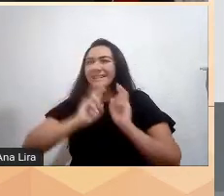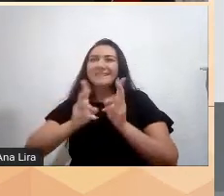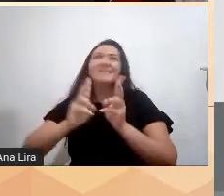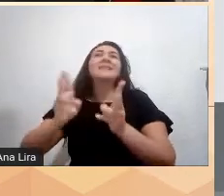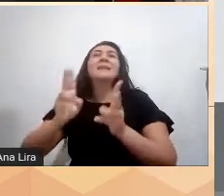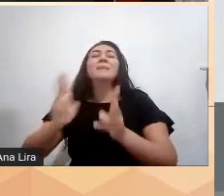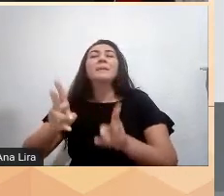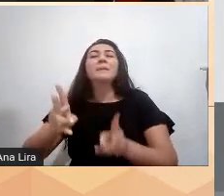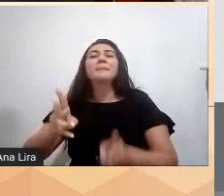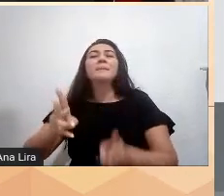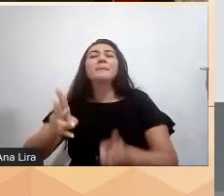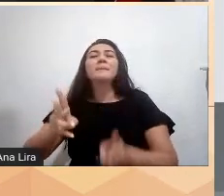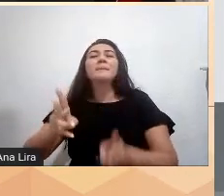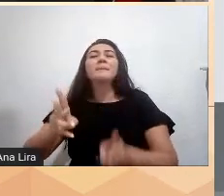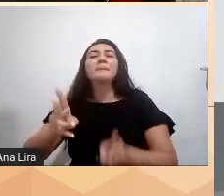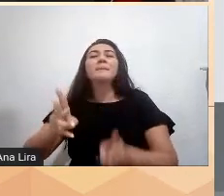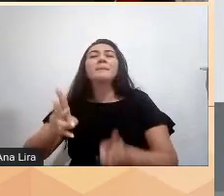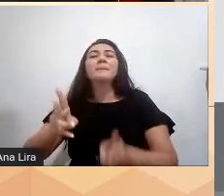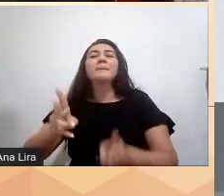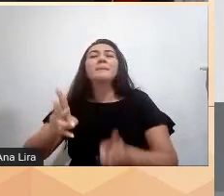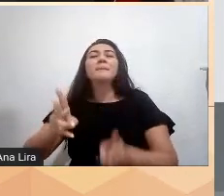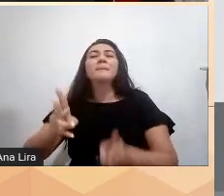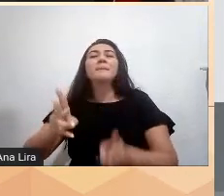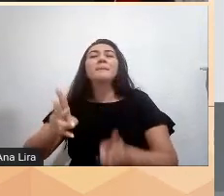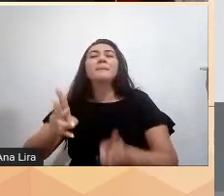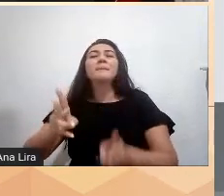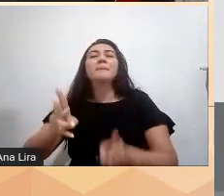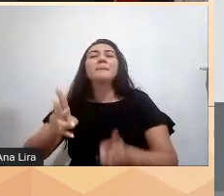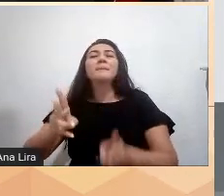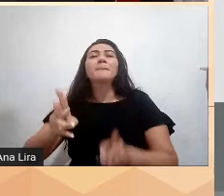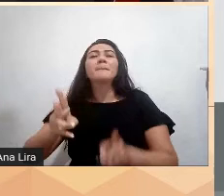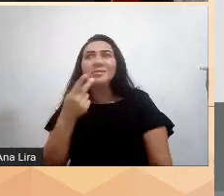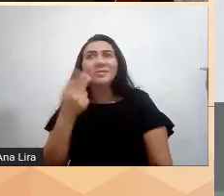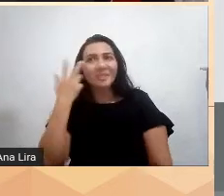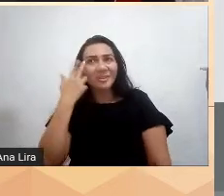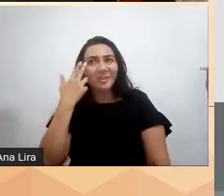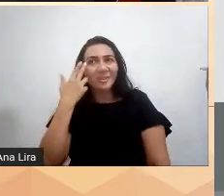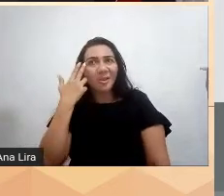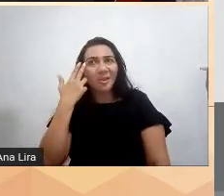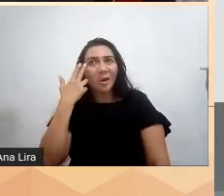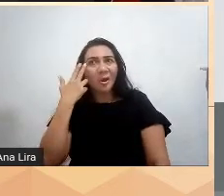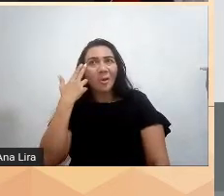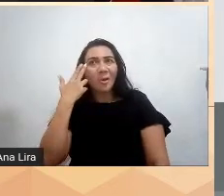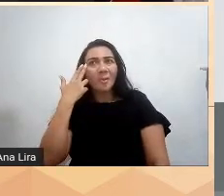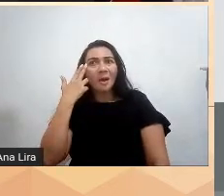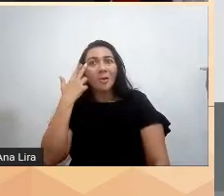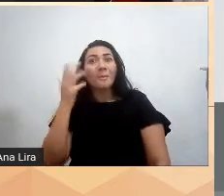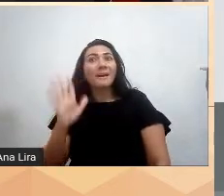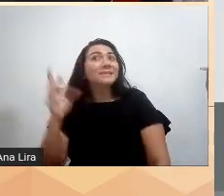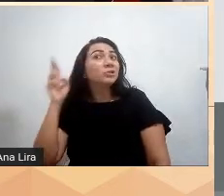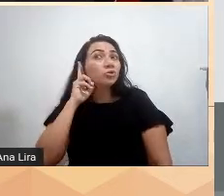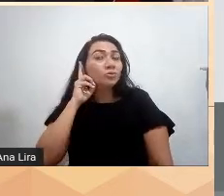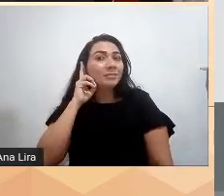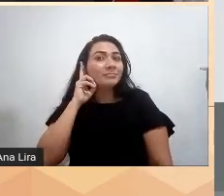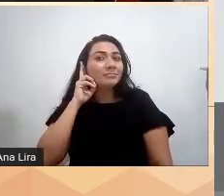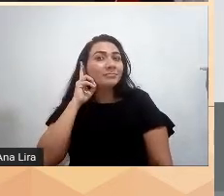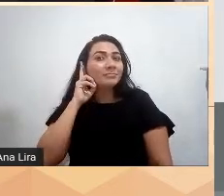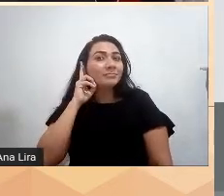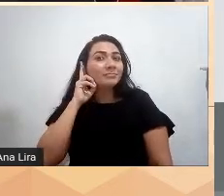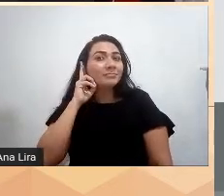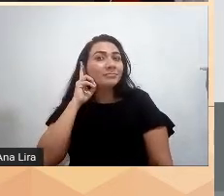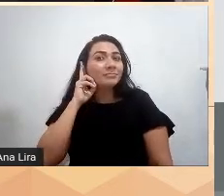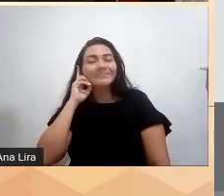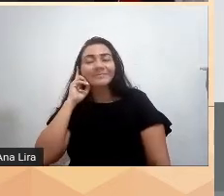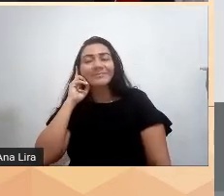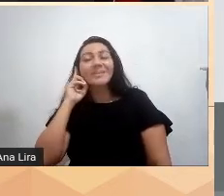num microfone normal, só que ela realmente é surda, ela não ouvia, mas